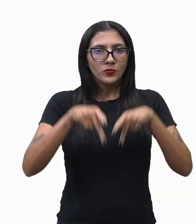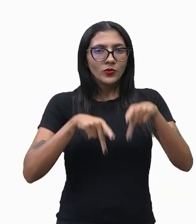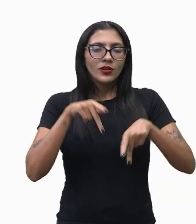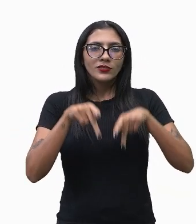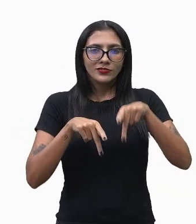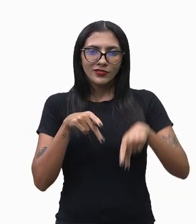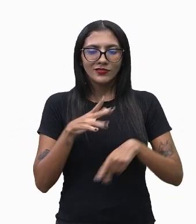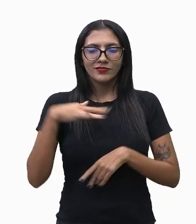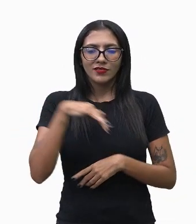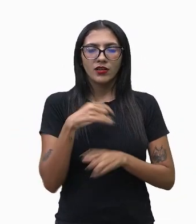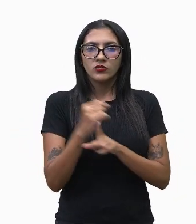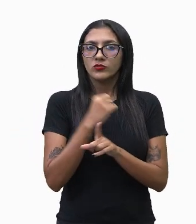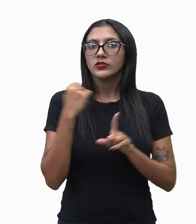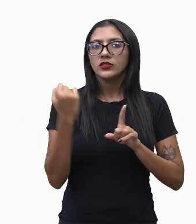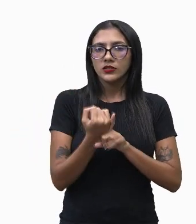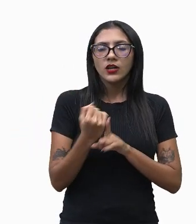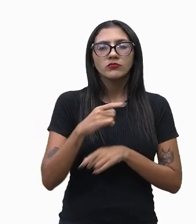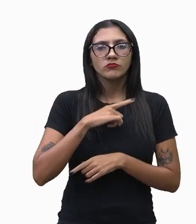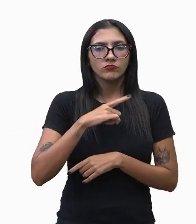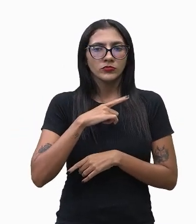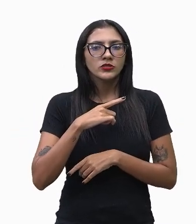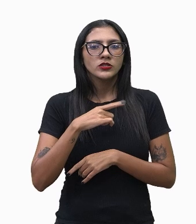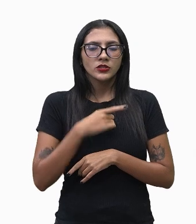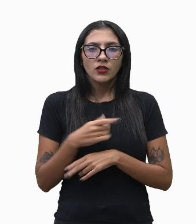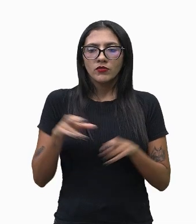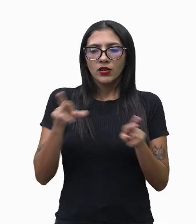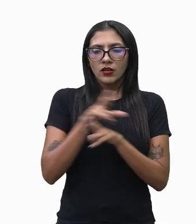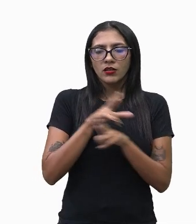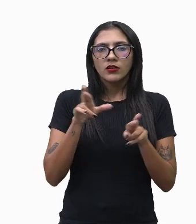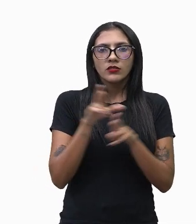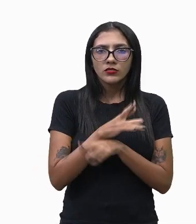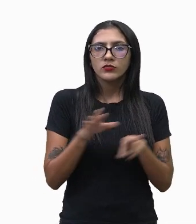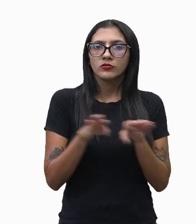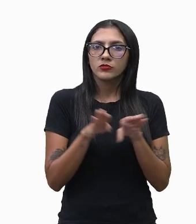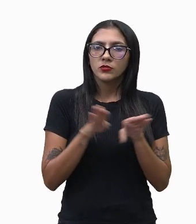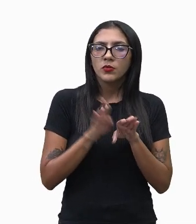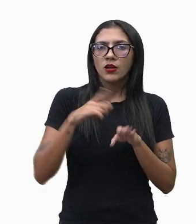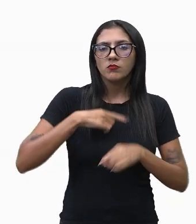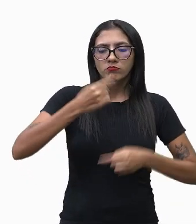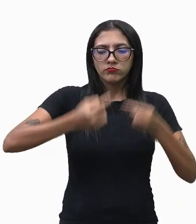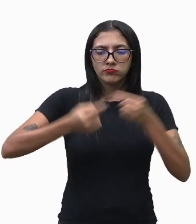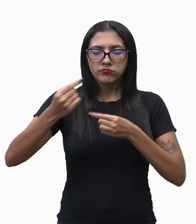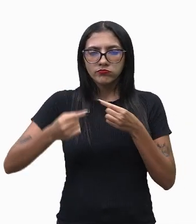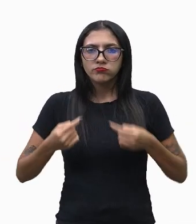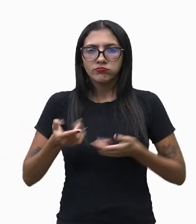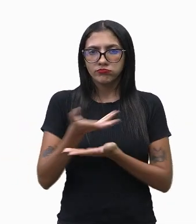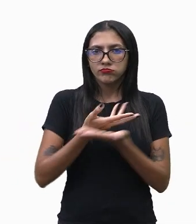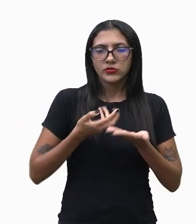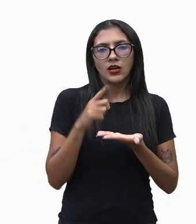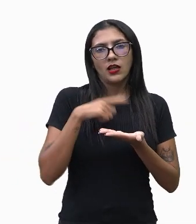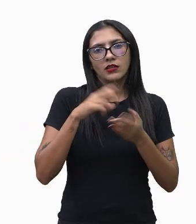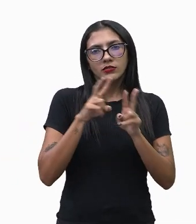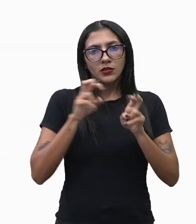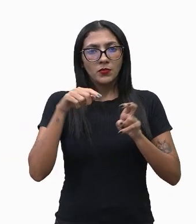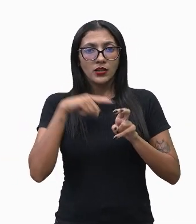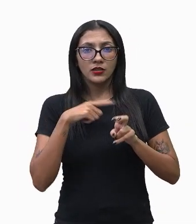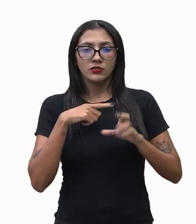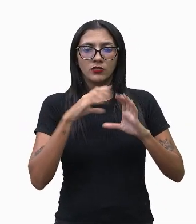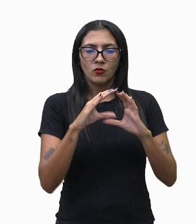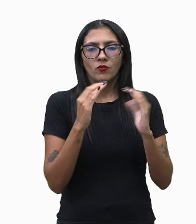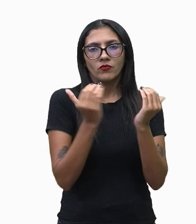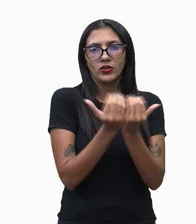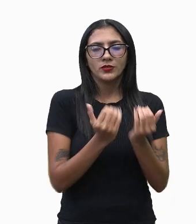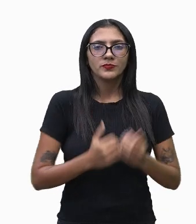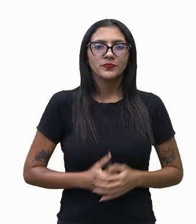a sociedade civil, ela estava aí envolvida dentro das discussões aí da Eco 92. Então, a